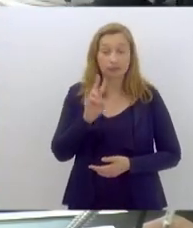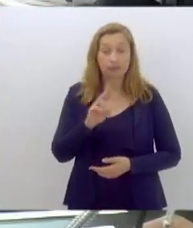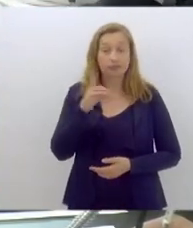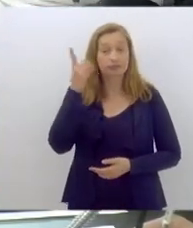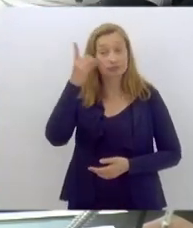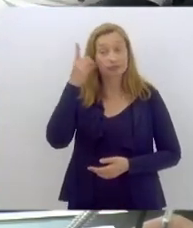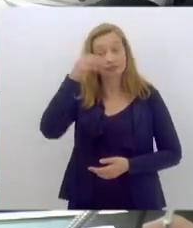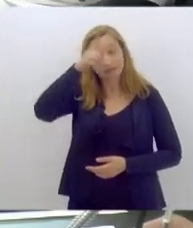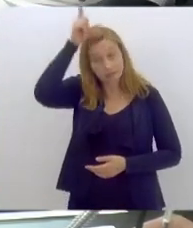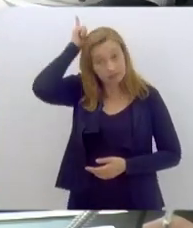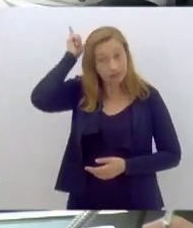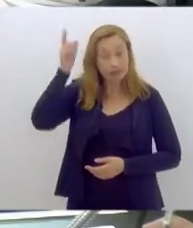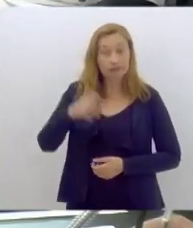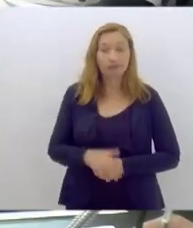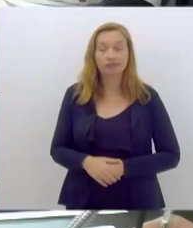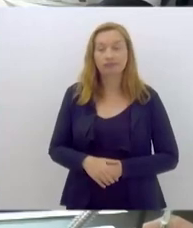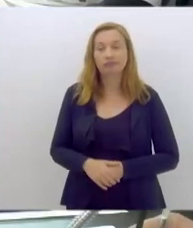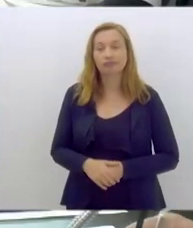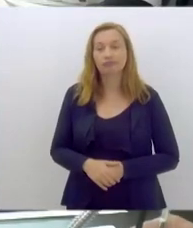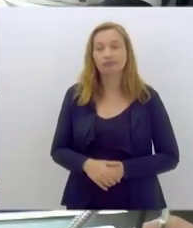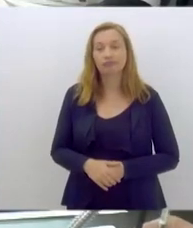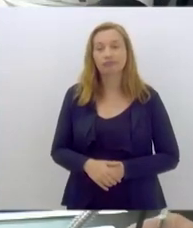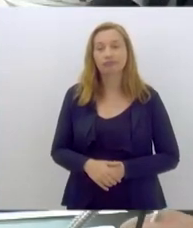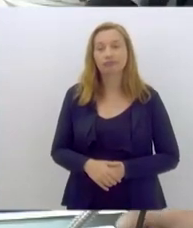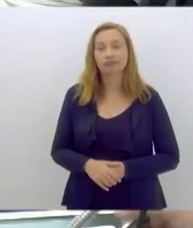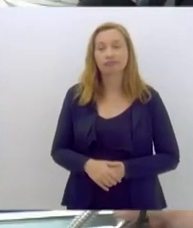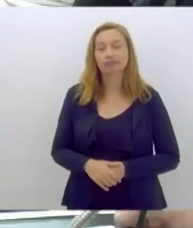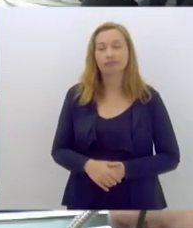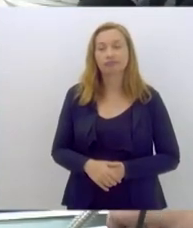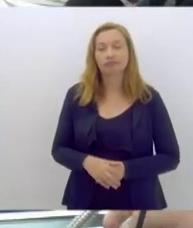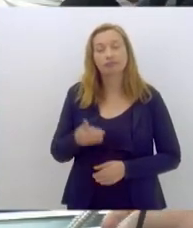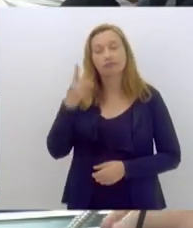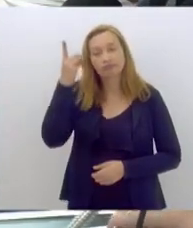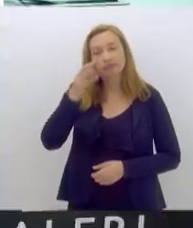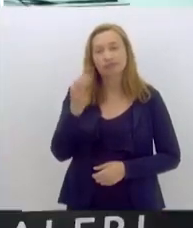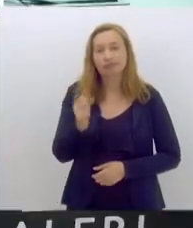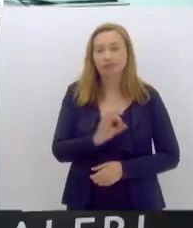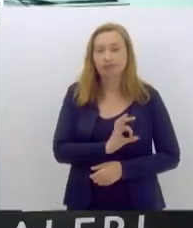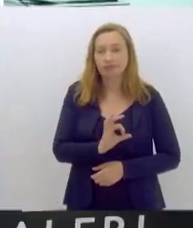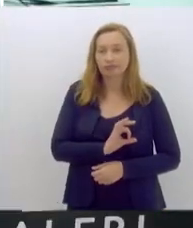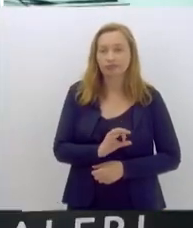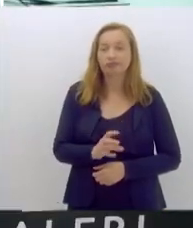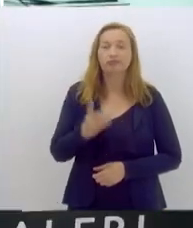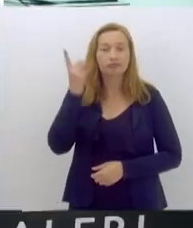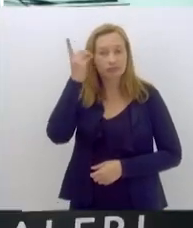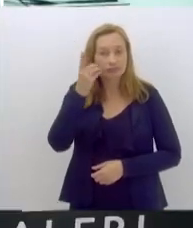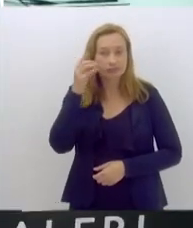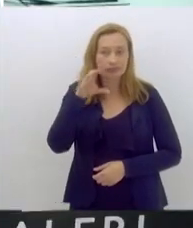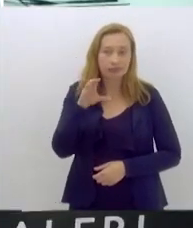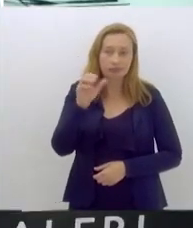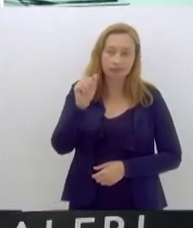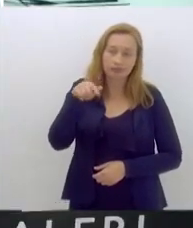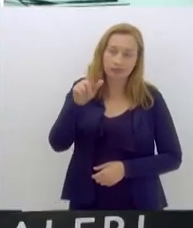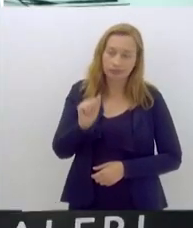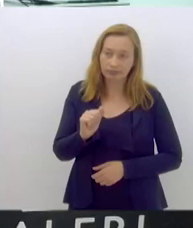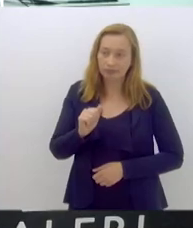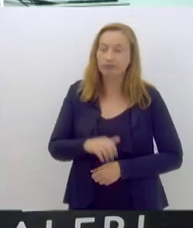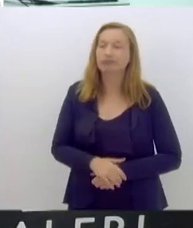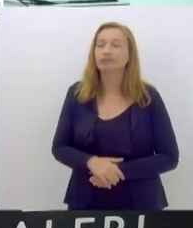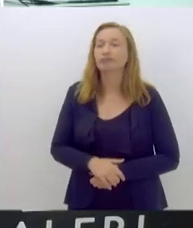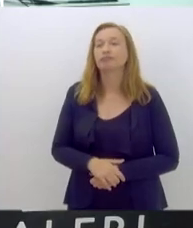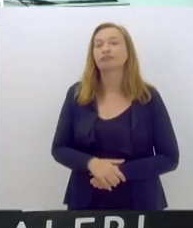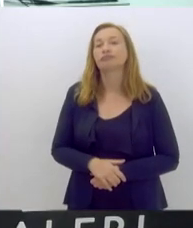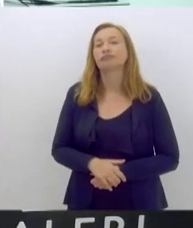Luis Paulo Correia Rocha Deputado eh deputada Marta Rocha e deputado canela